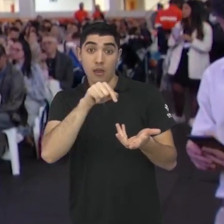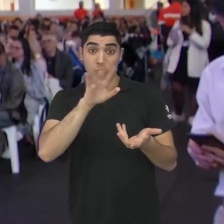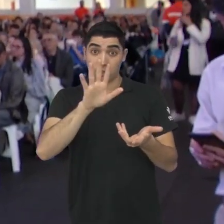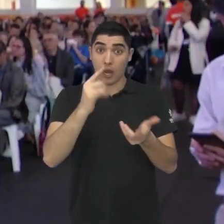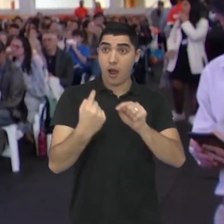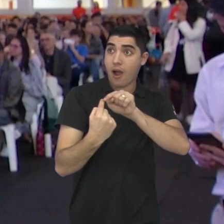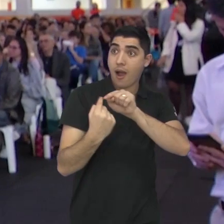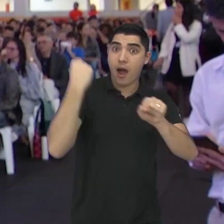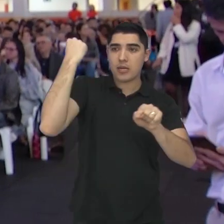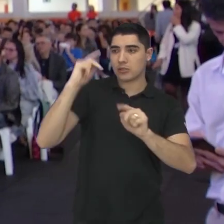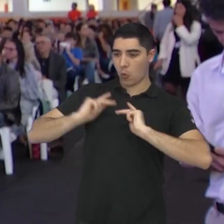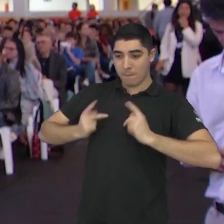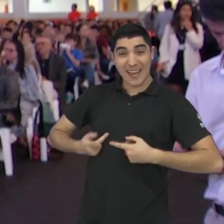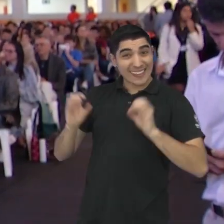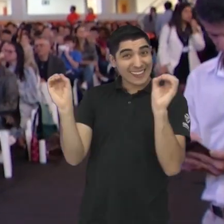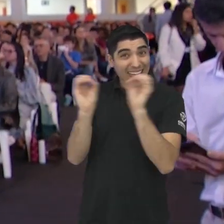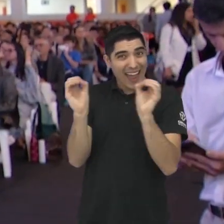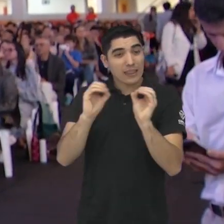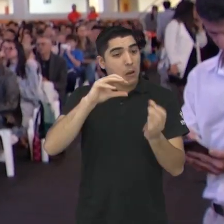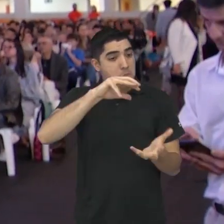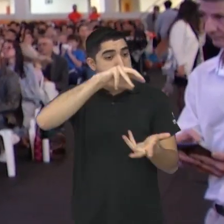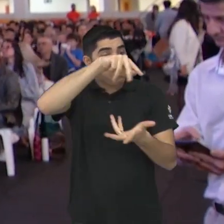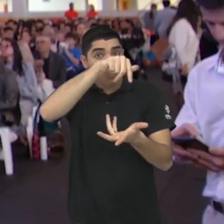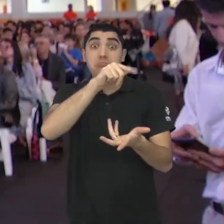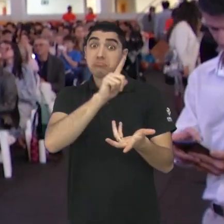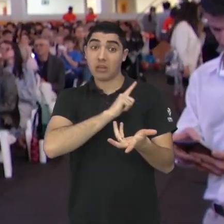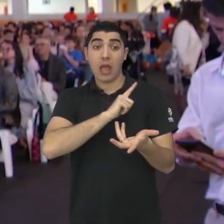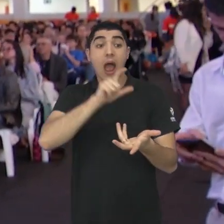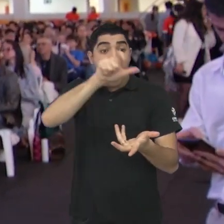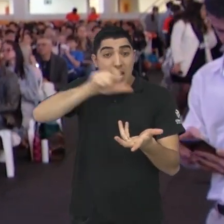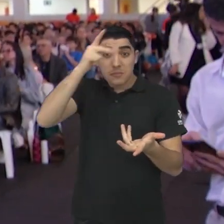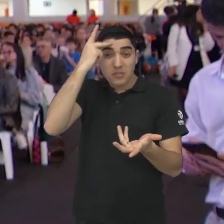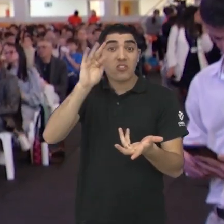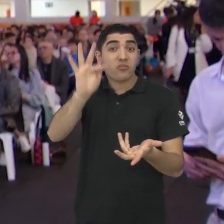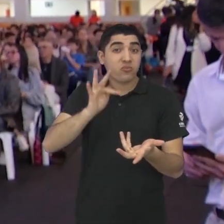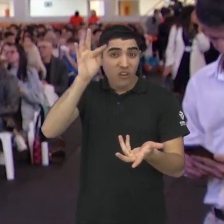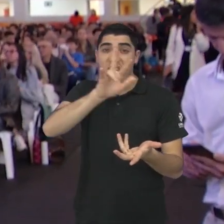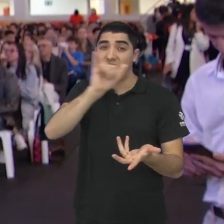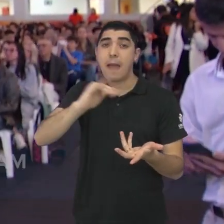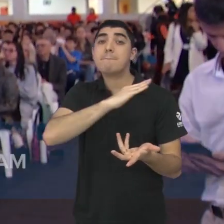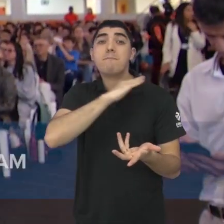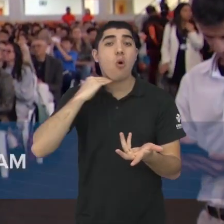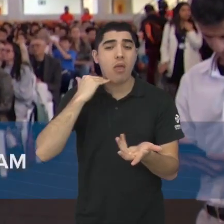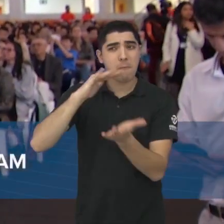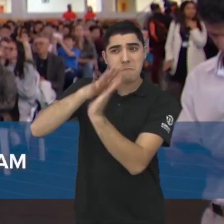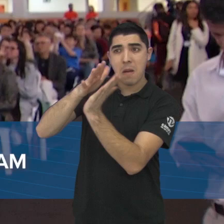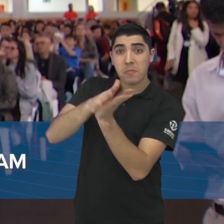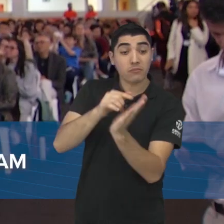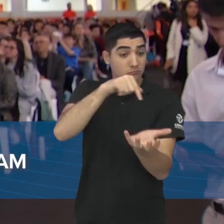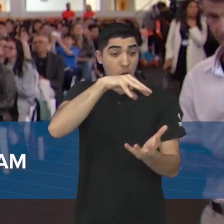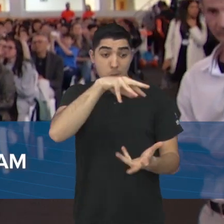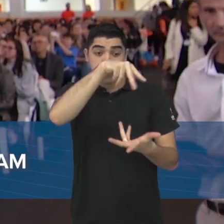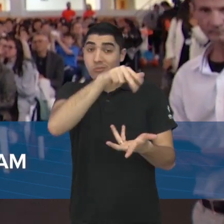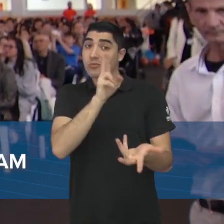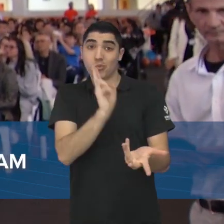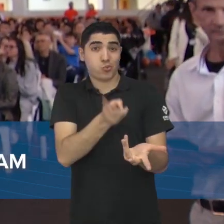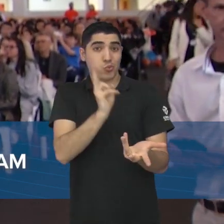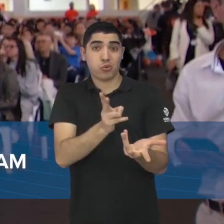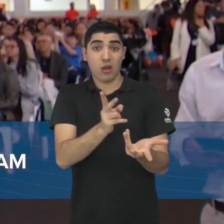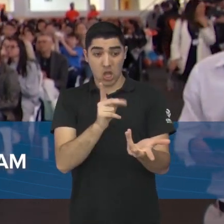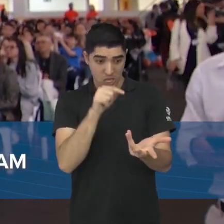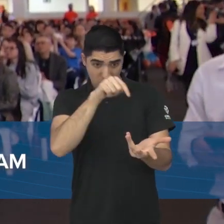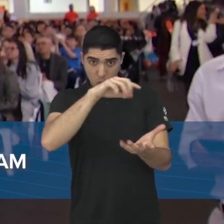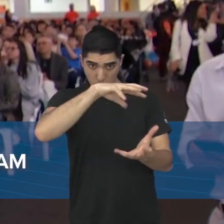dele. Ele existiu antes da humanidade e ele existirá depois da humanidade. Então, um conceito que eu gostaria de aproveitar é